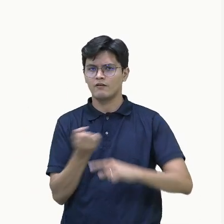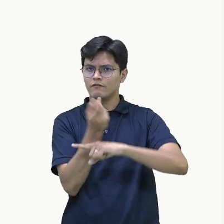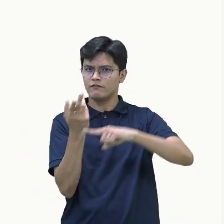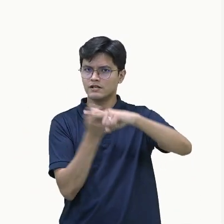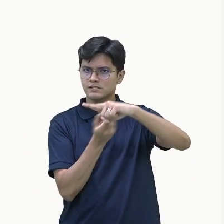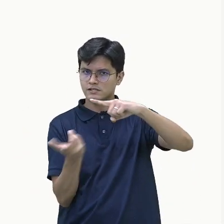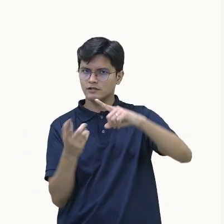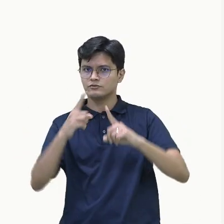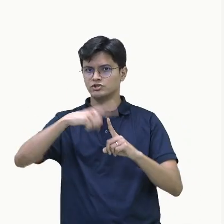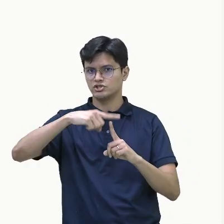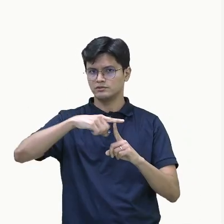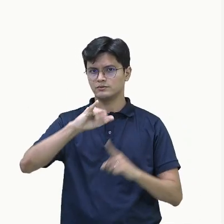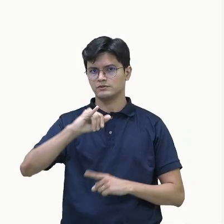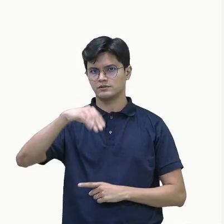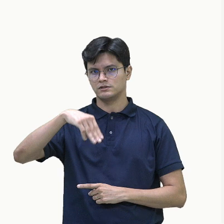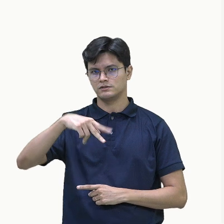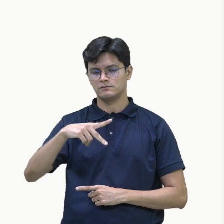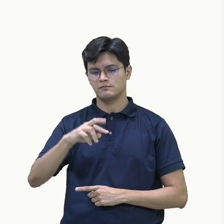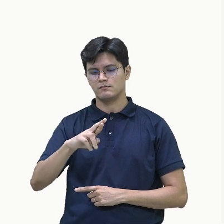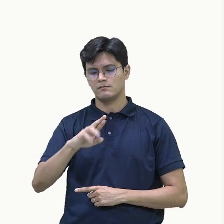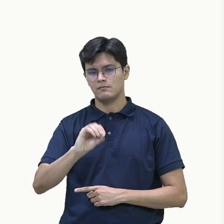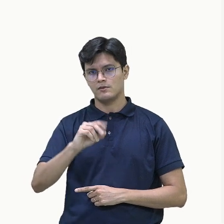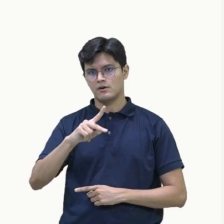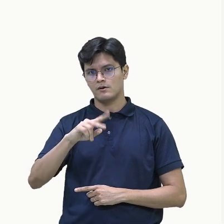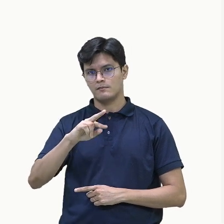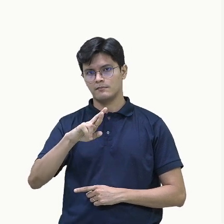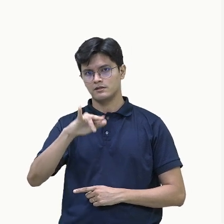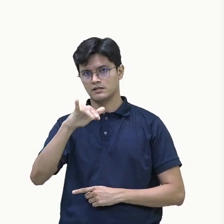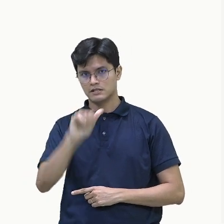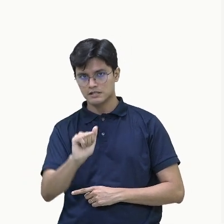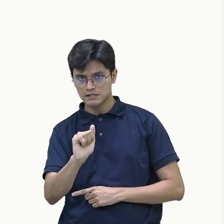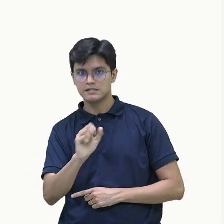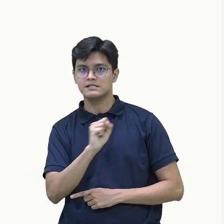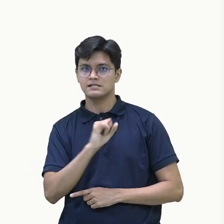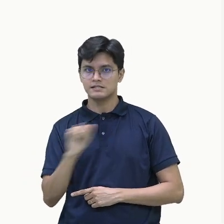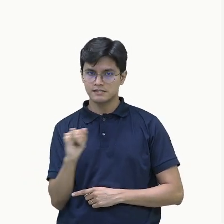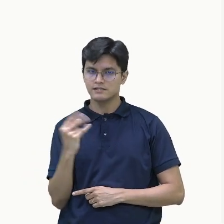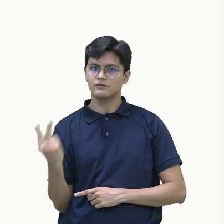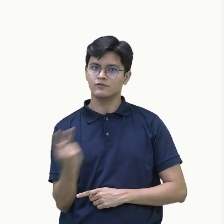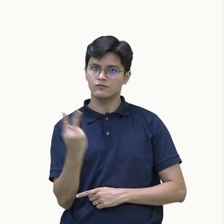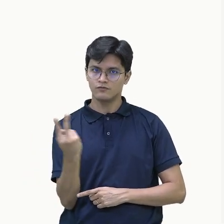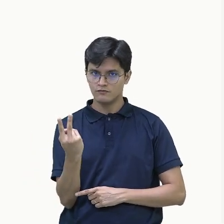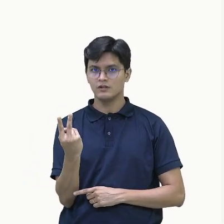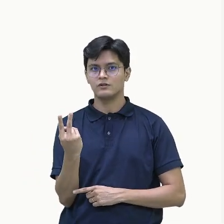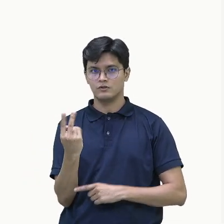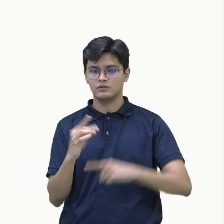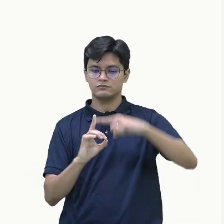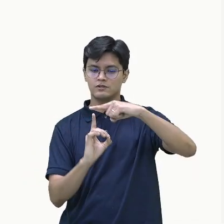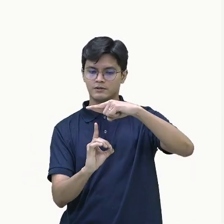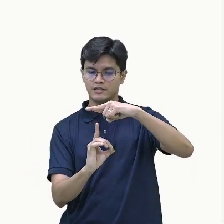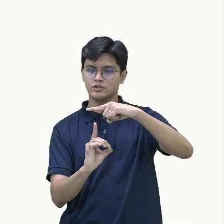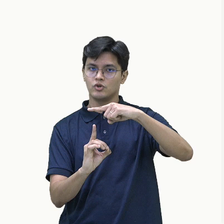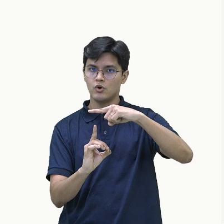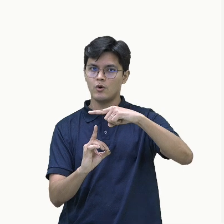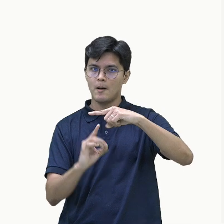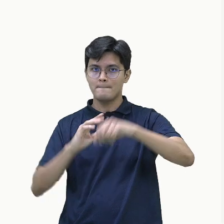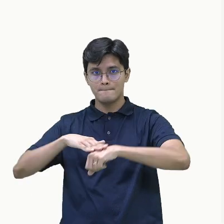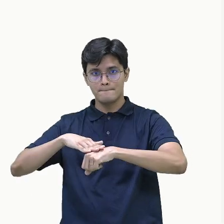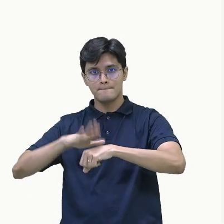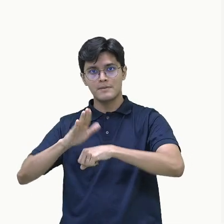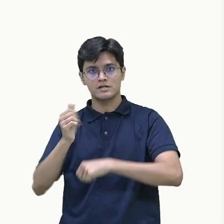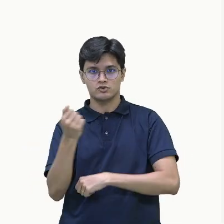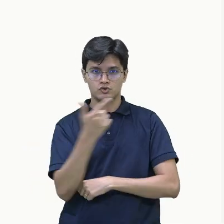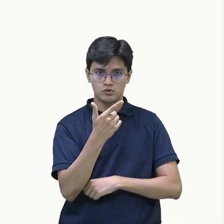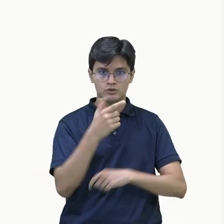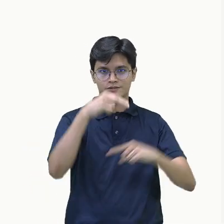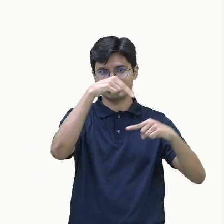uma fração é imprópria? Quando o numerador é maior do que o denominador, ok? Então, se o número de cima for maior do que o